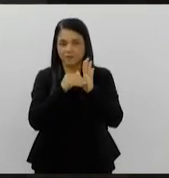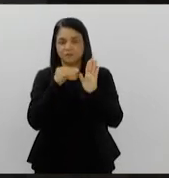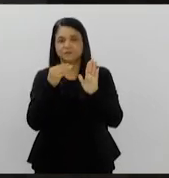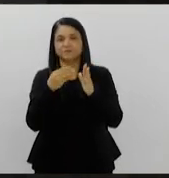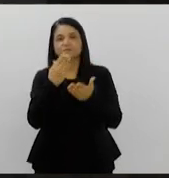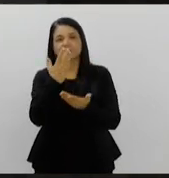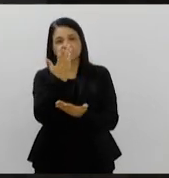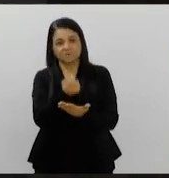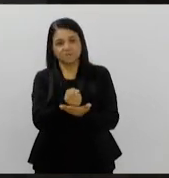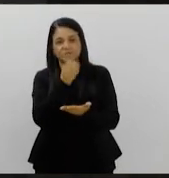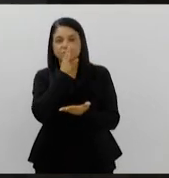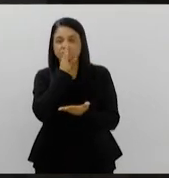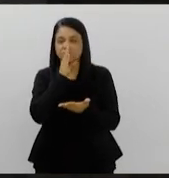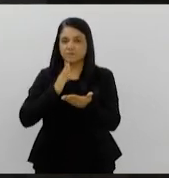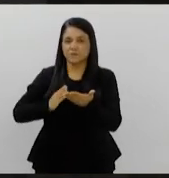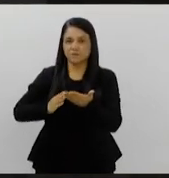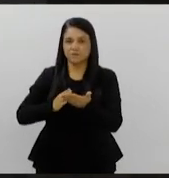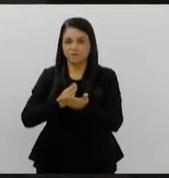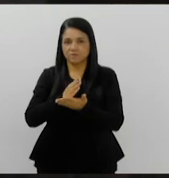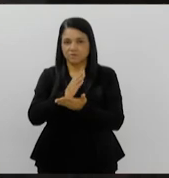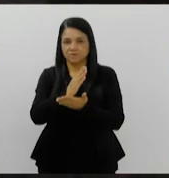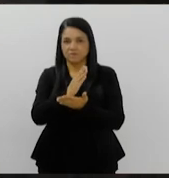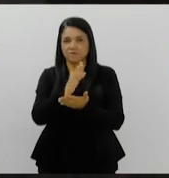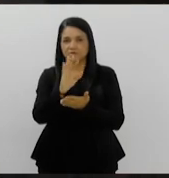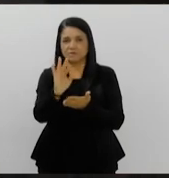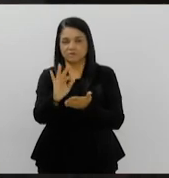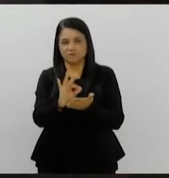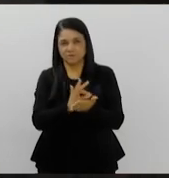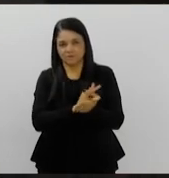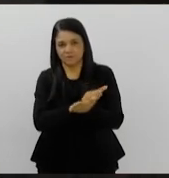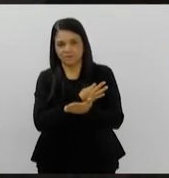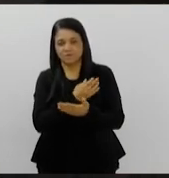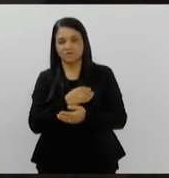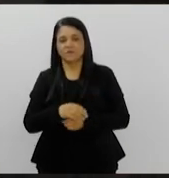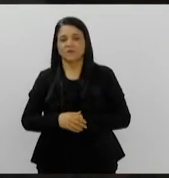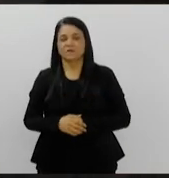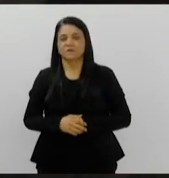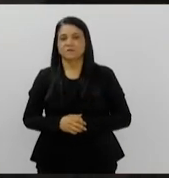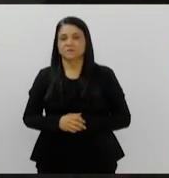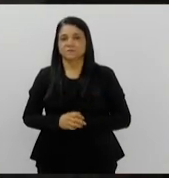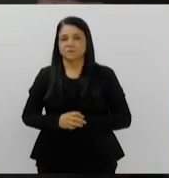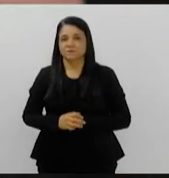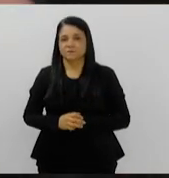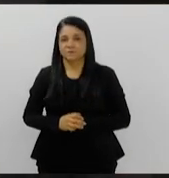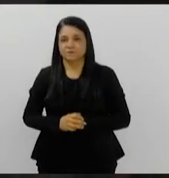aprovam, permaneçam como estão. Aprovado, vai autógrafo.